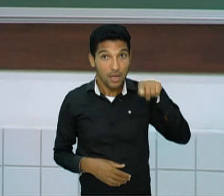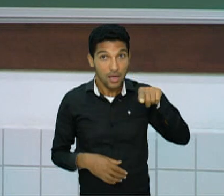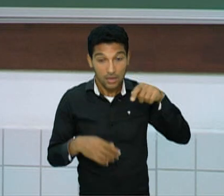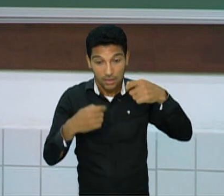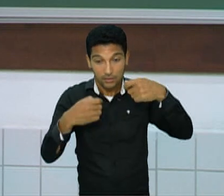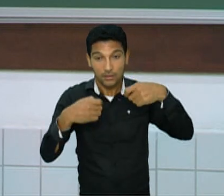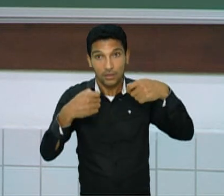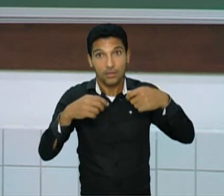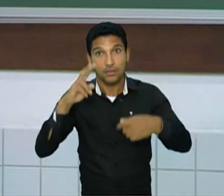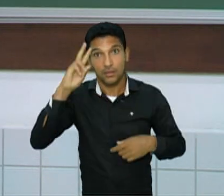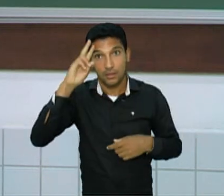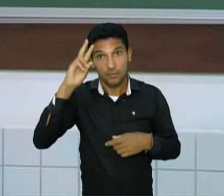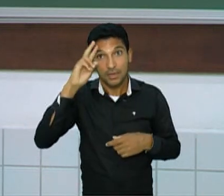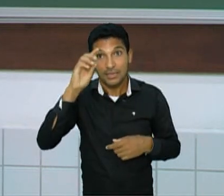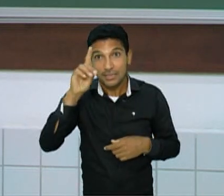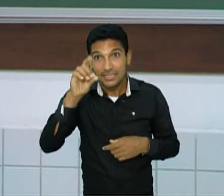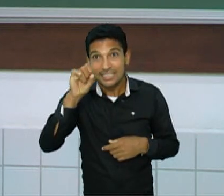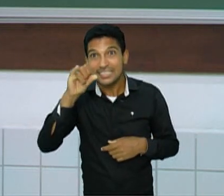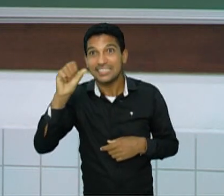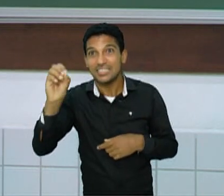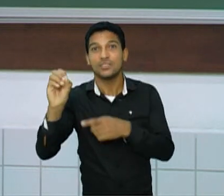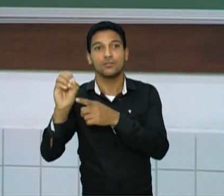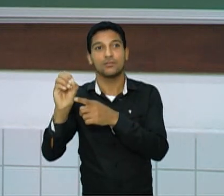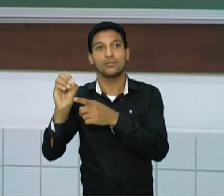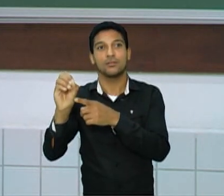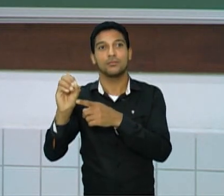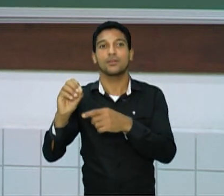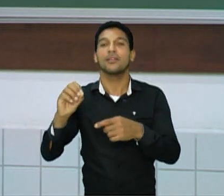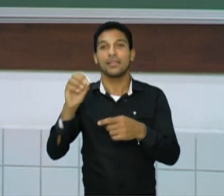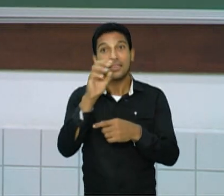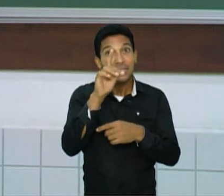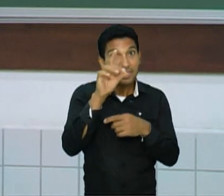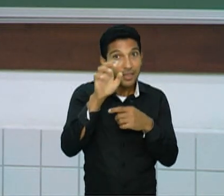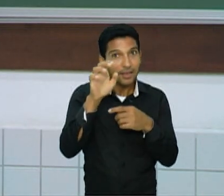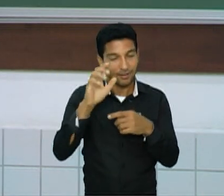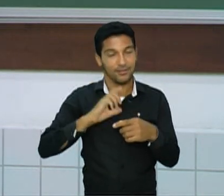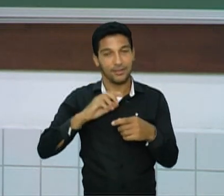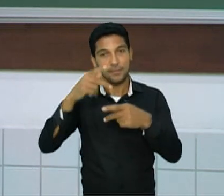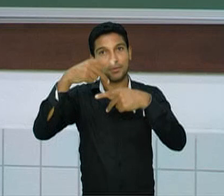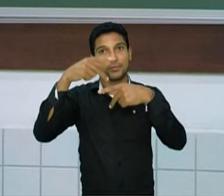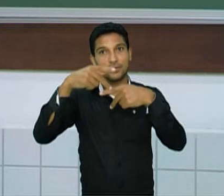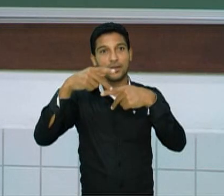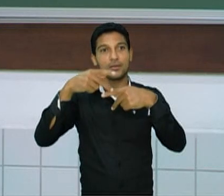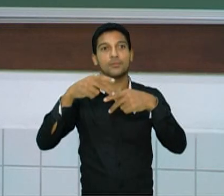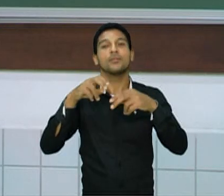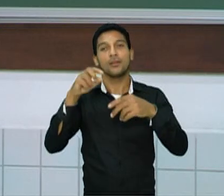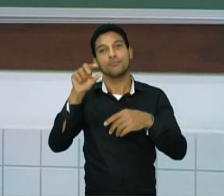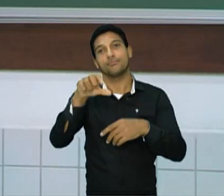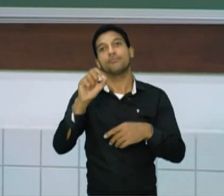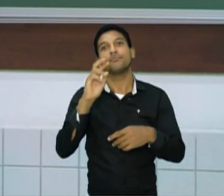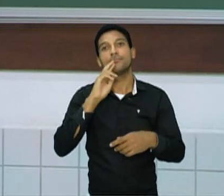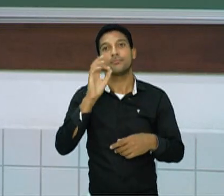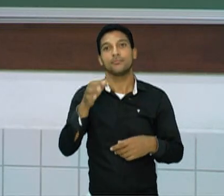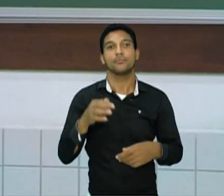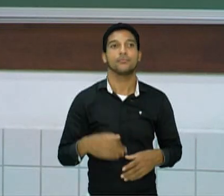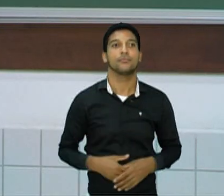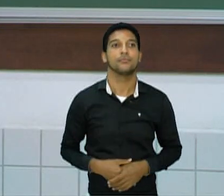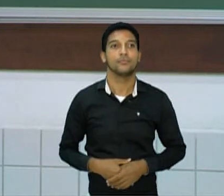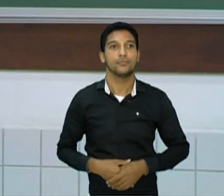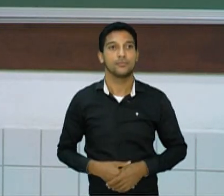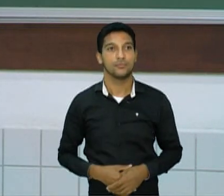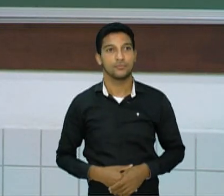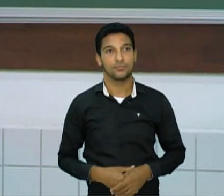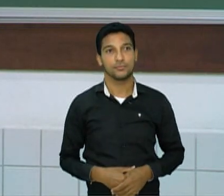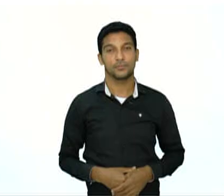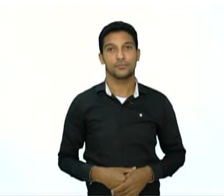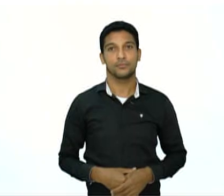tem preposição. Nesse caso, objetiva indireta. Não é direta, é essa que você tinha que marcar. Vamos lá?